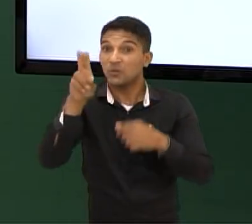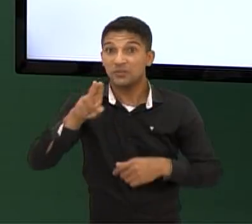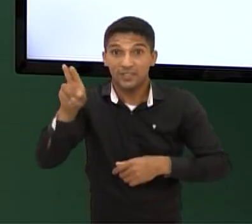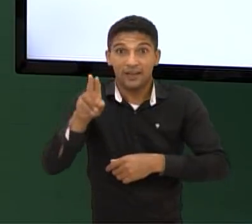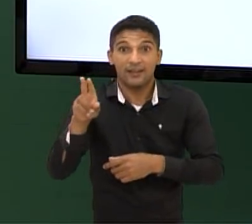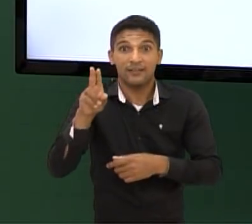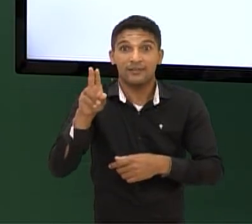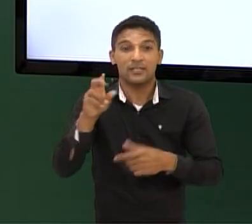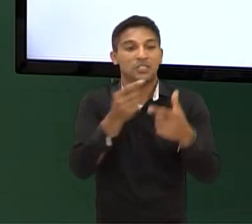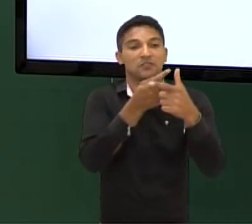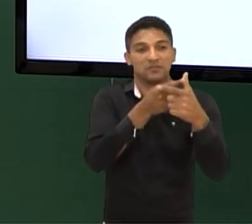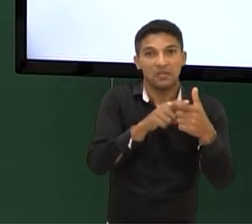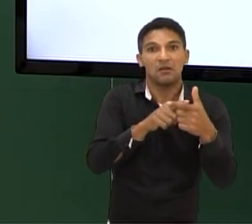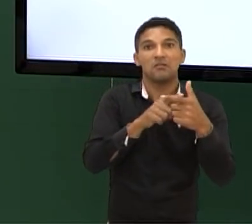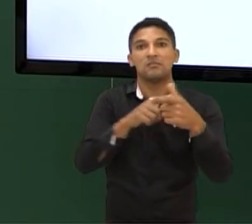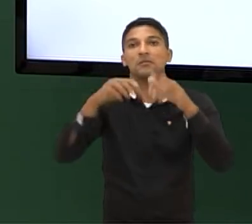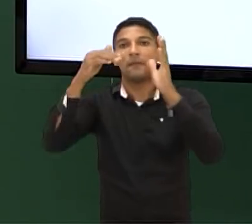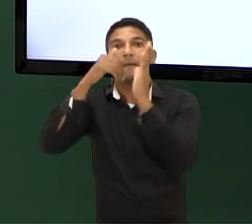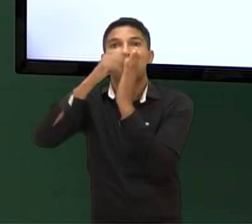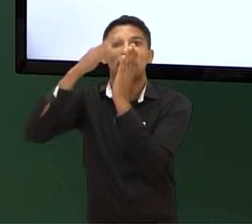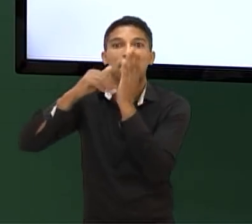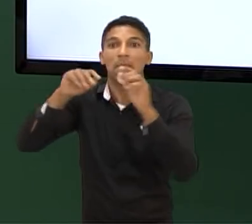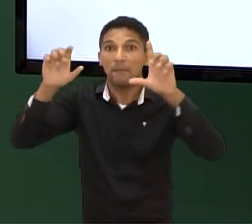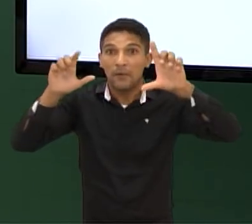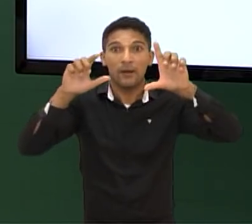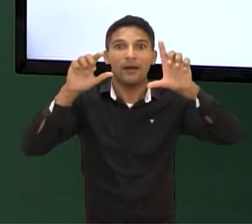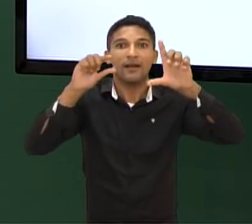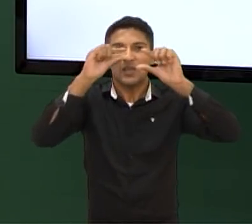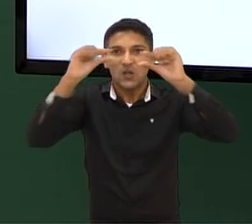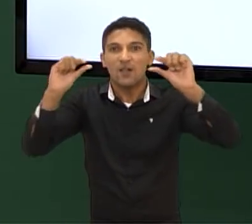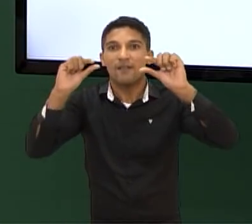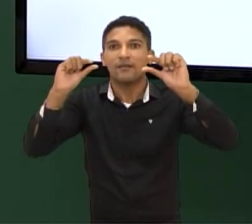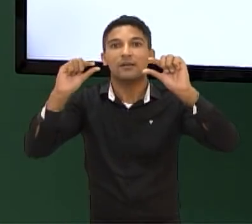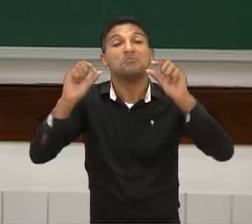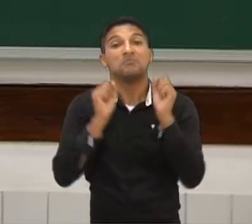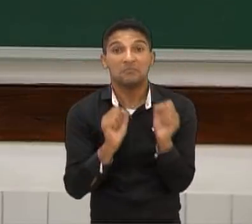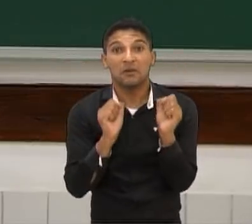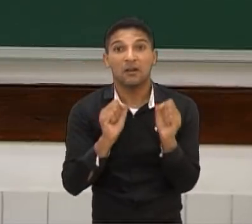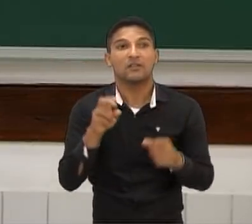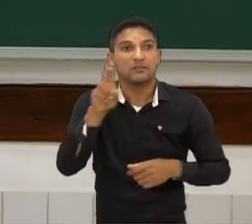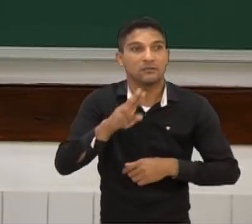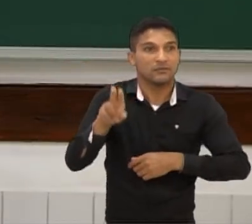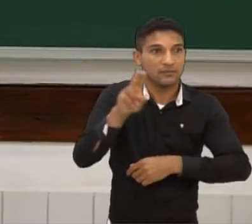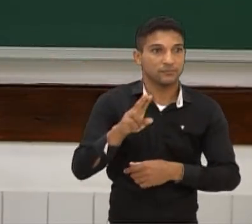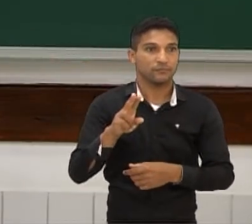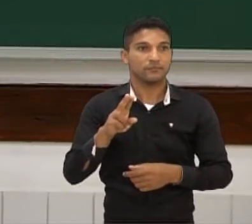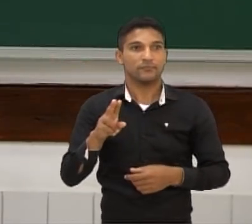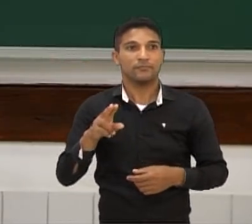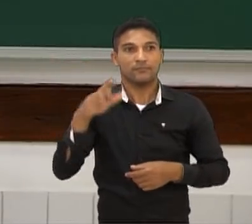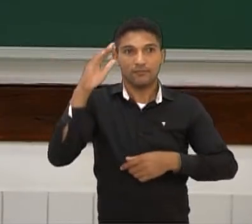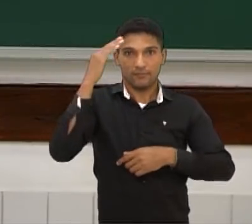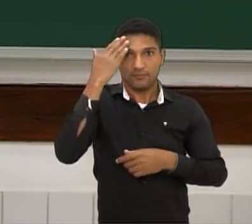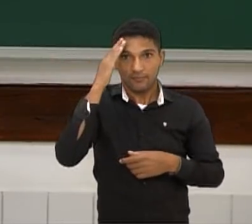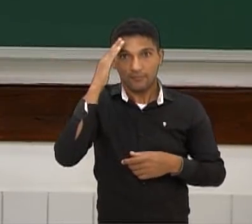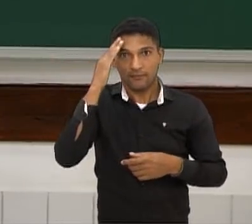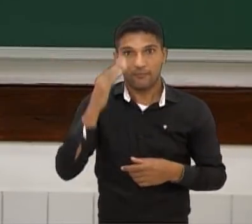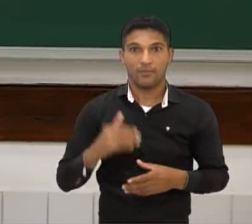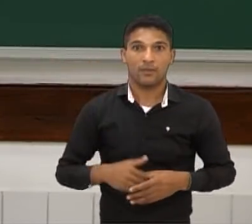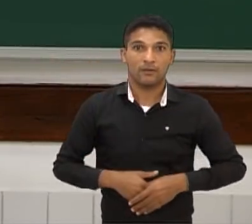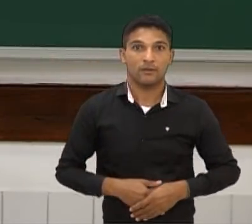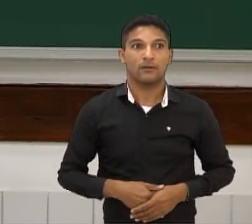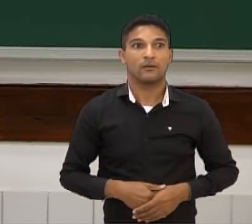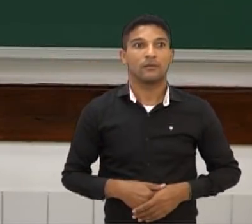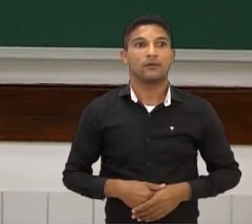desenhos. Da mesma maneira, eu cheguei na resposta de 3 inteiros e 1/5. Como também chegamos lá nos desenhos, não é?